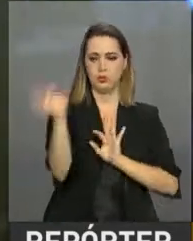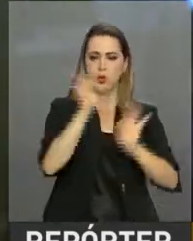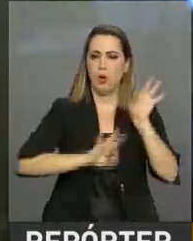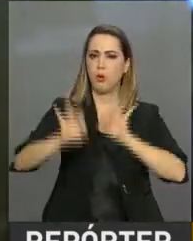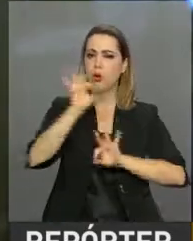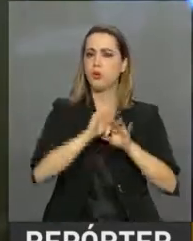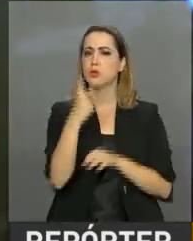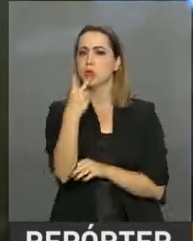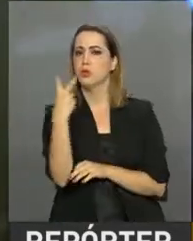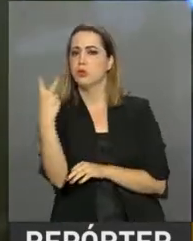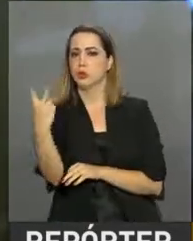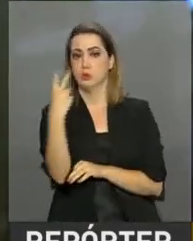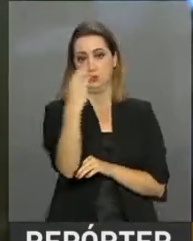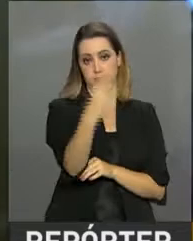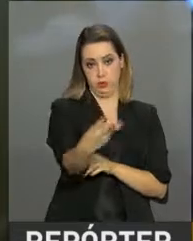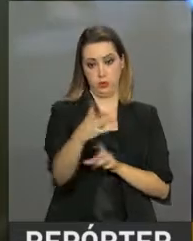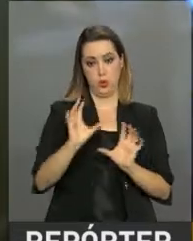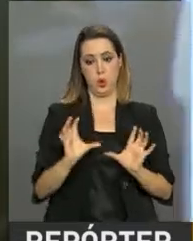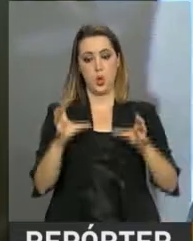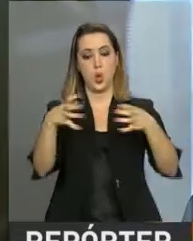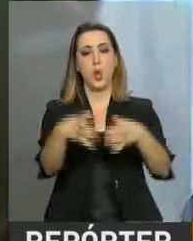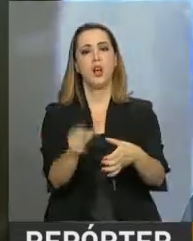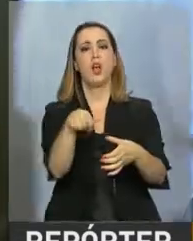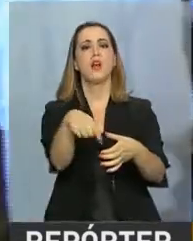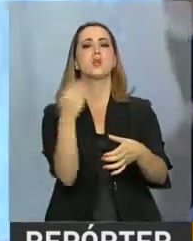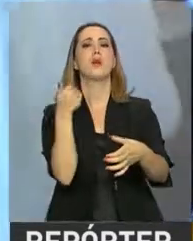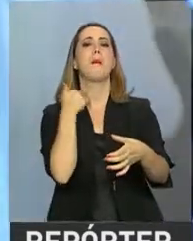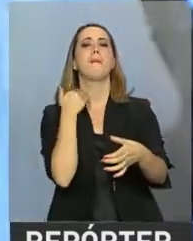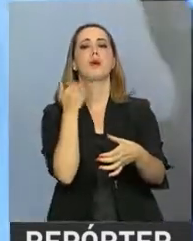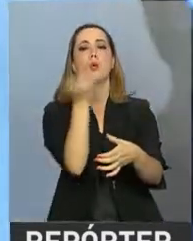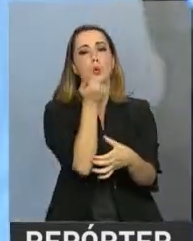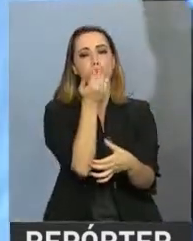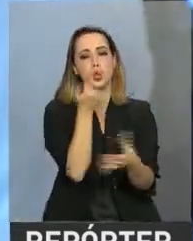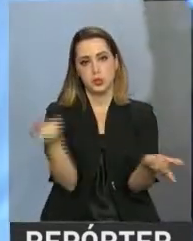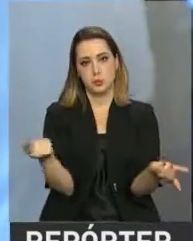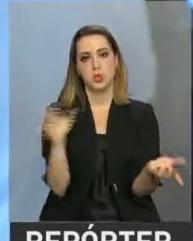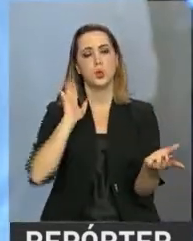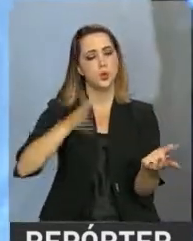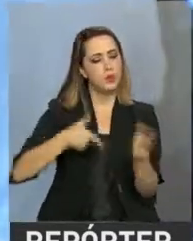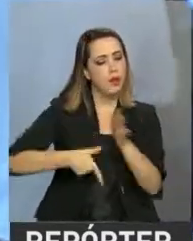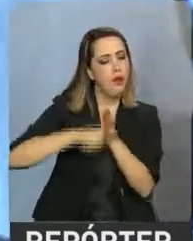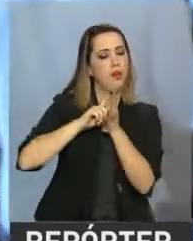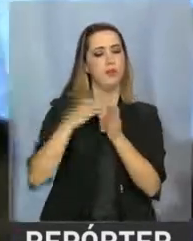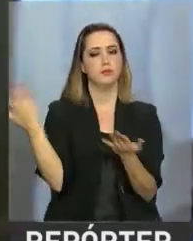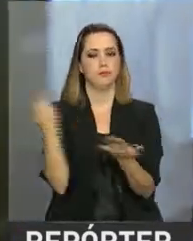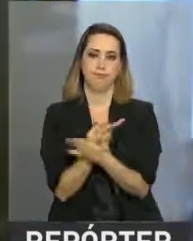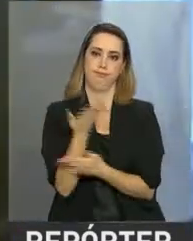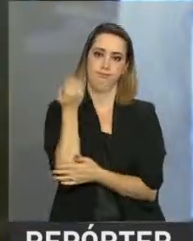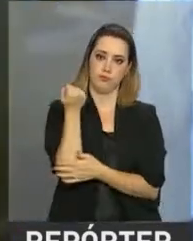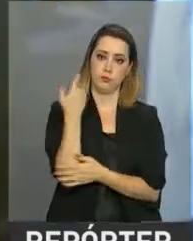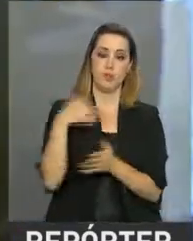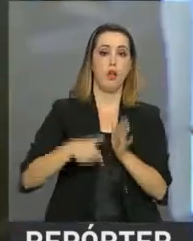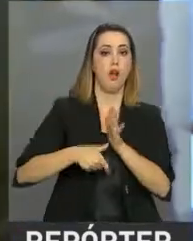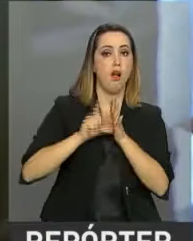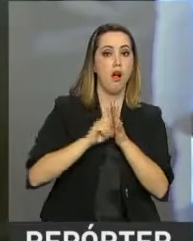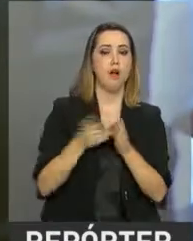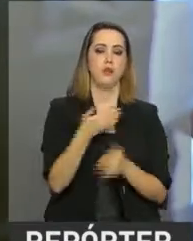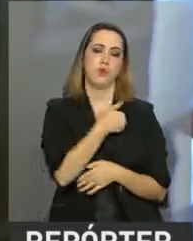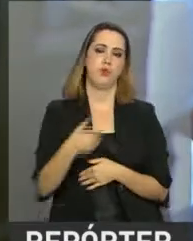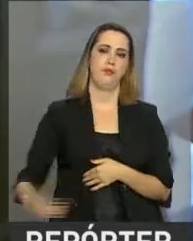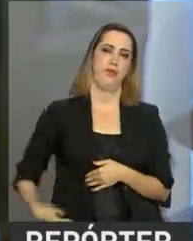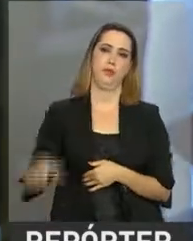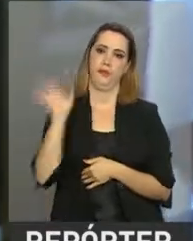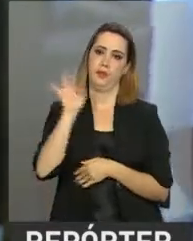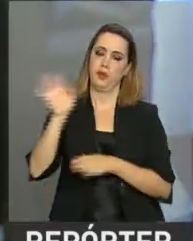223 bancos de alimentos esses bancos já existe estavam constituídos alguns com a participação do governo federal